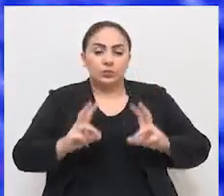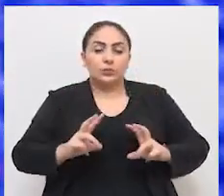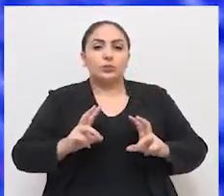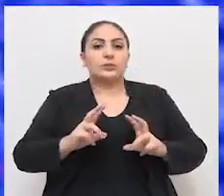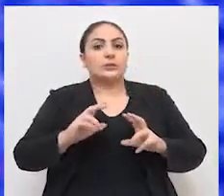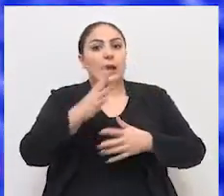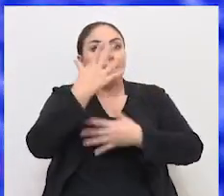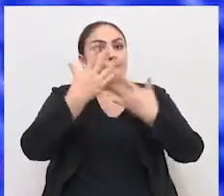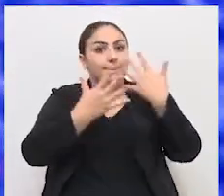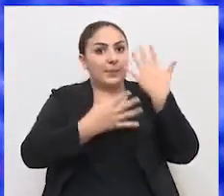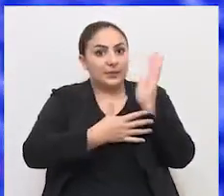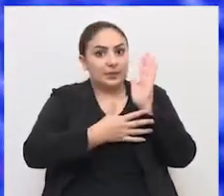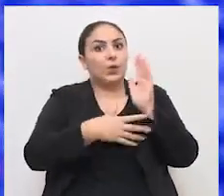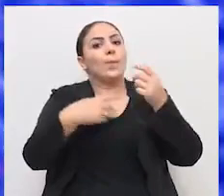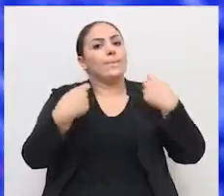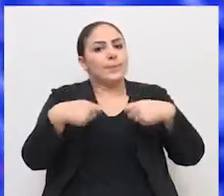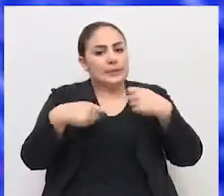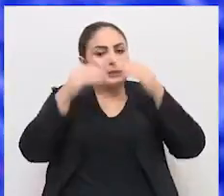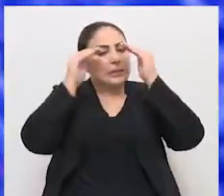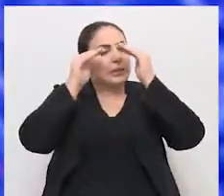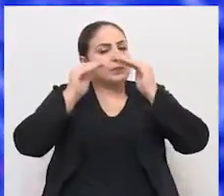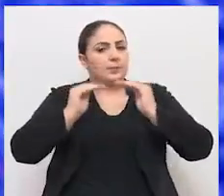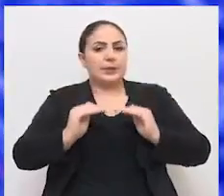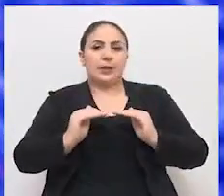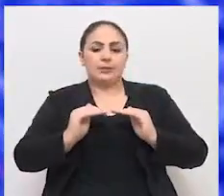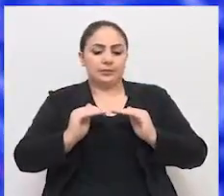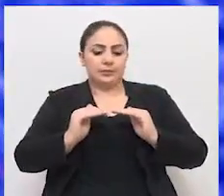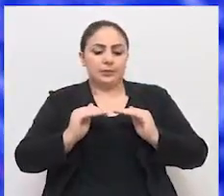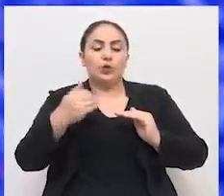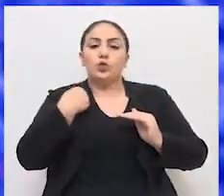questões ambientais deverão ser